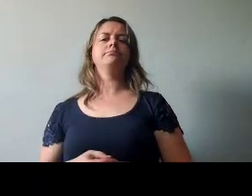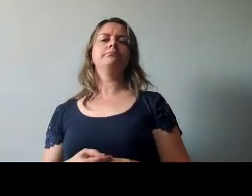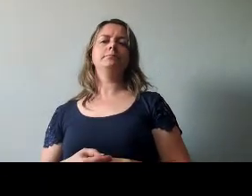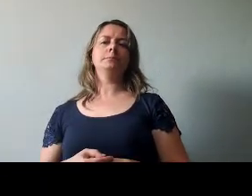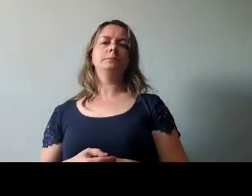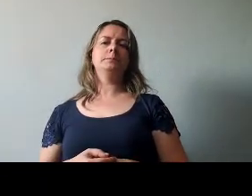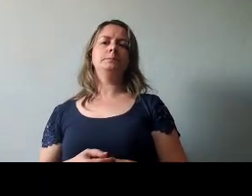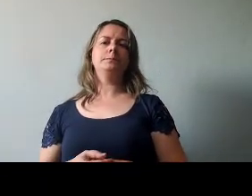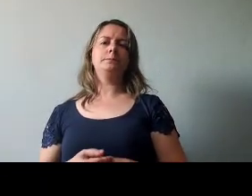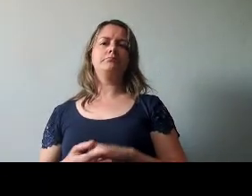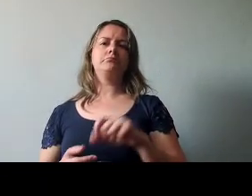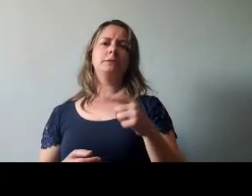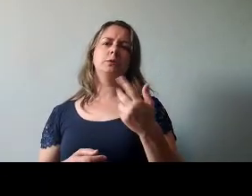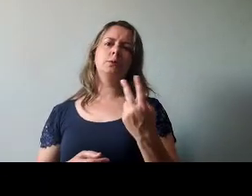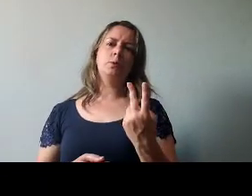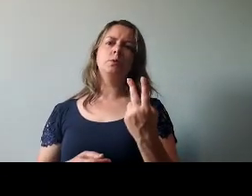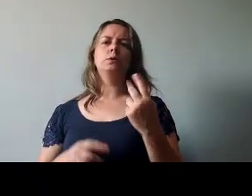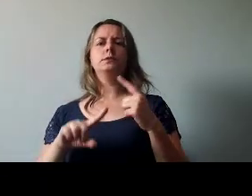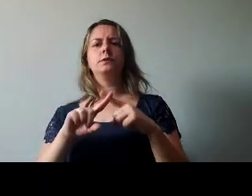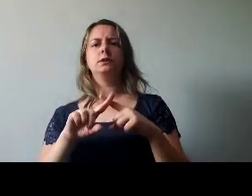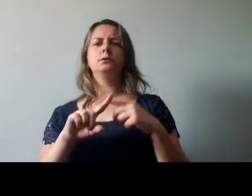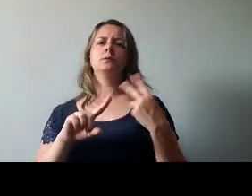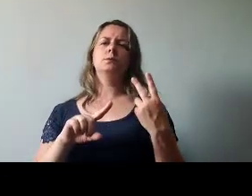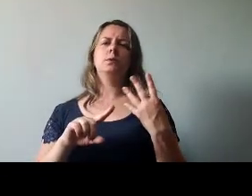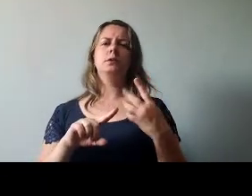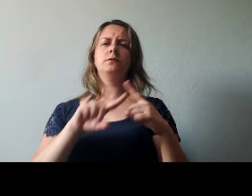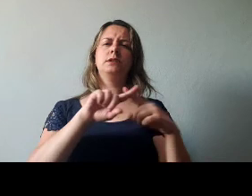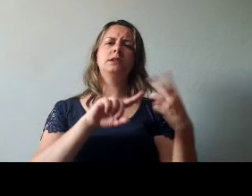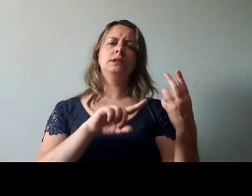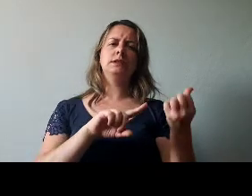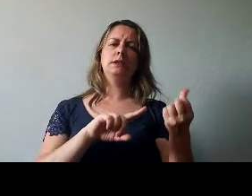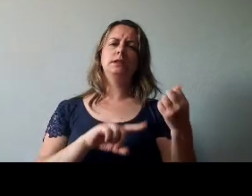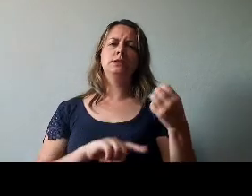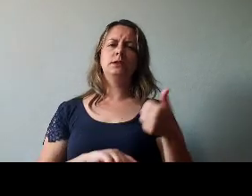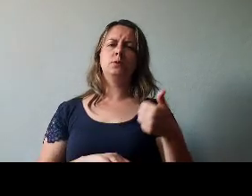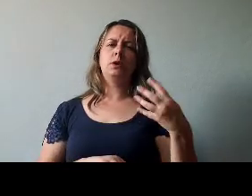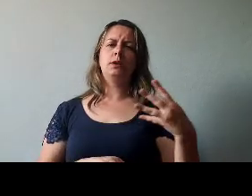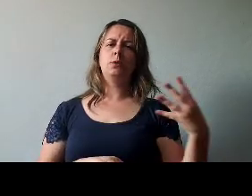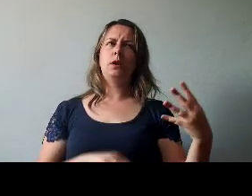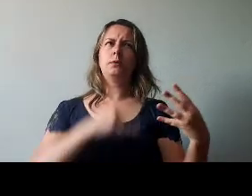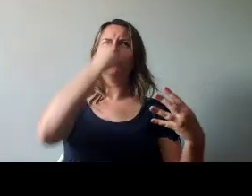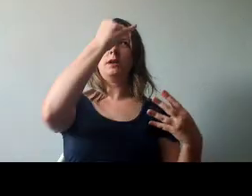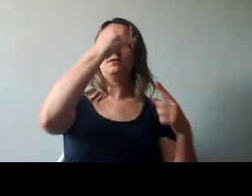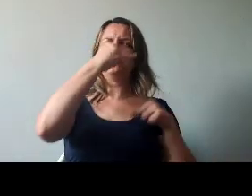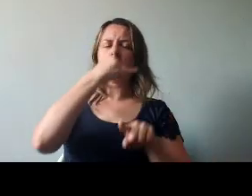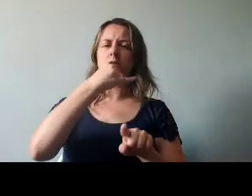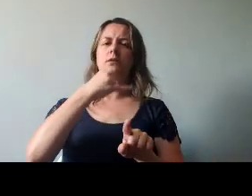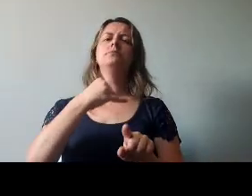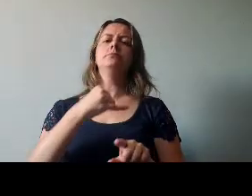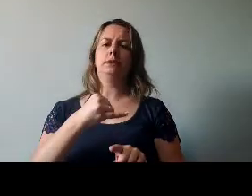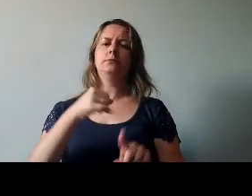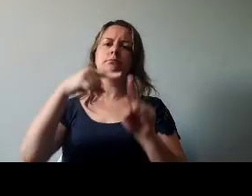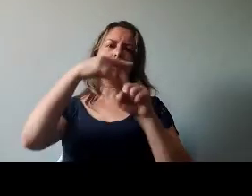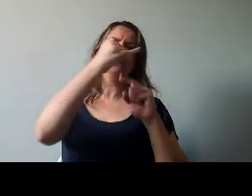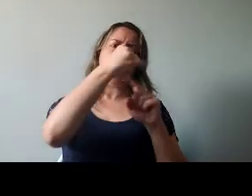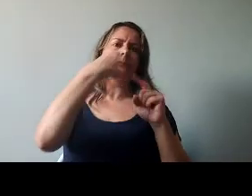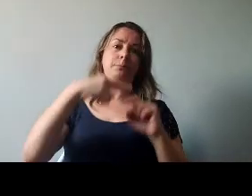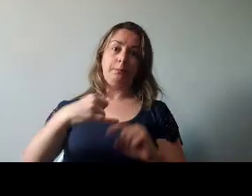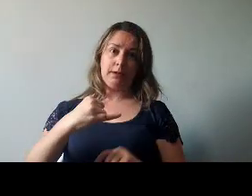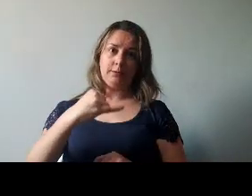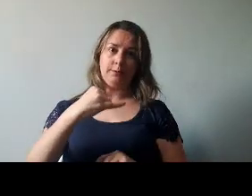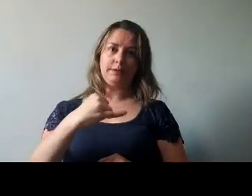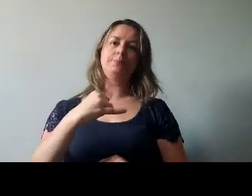2, 4, vezes 36 dá 144, tem esse menos aqui, mais com menos dá menos, e